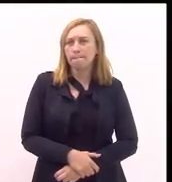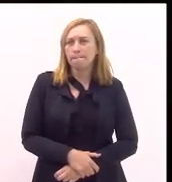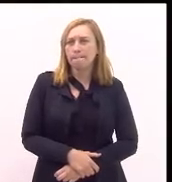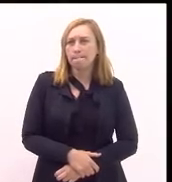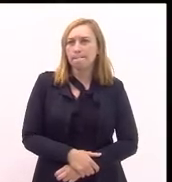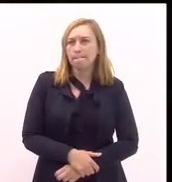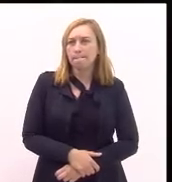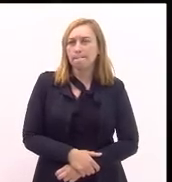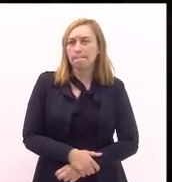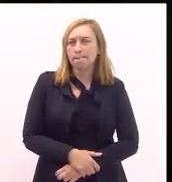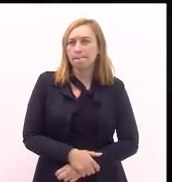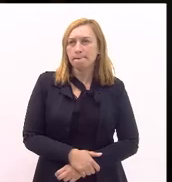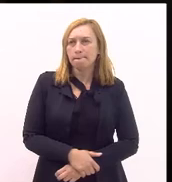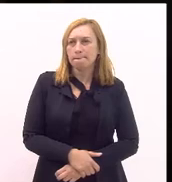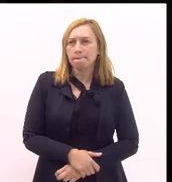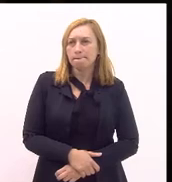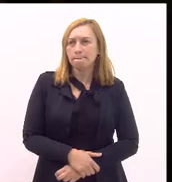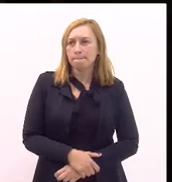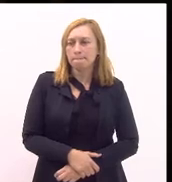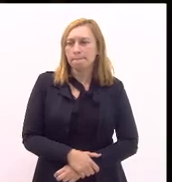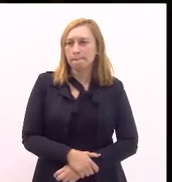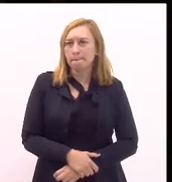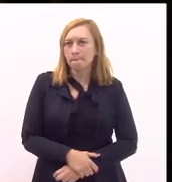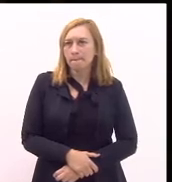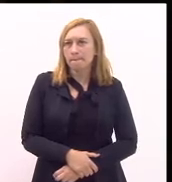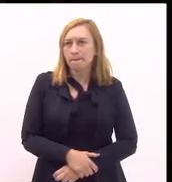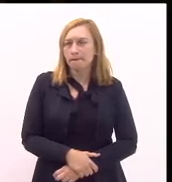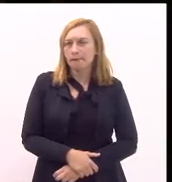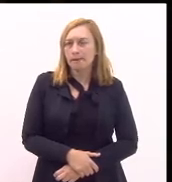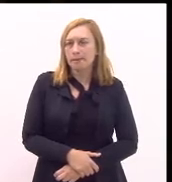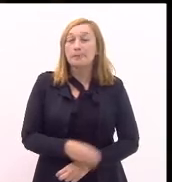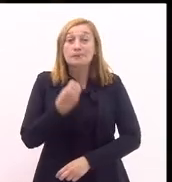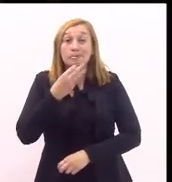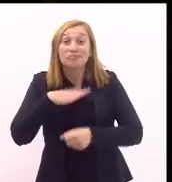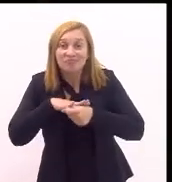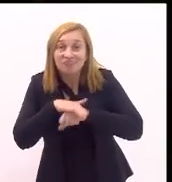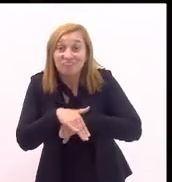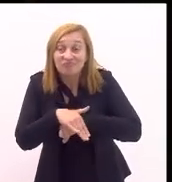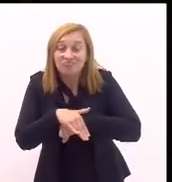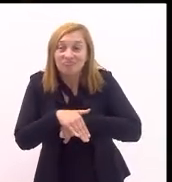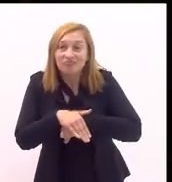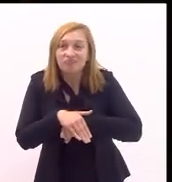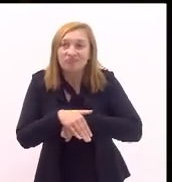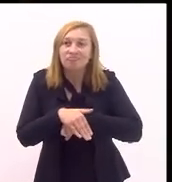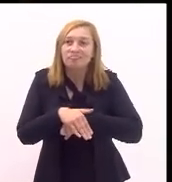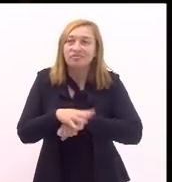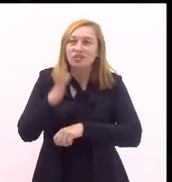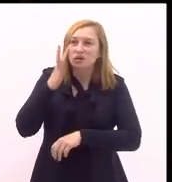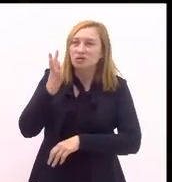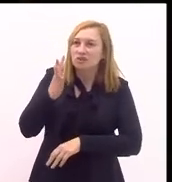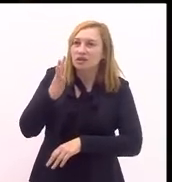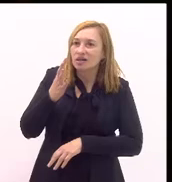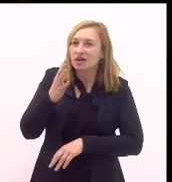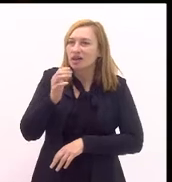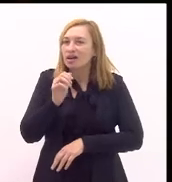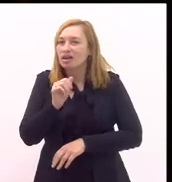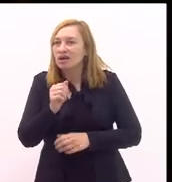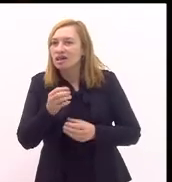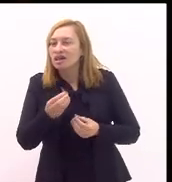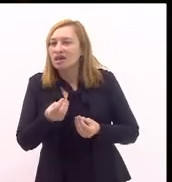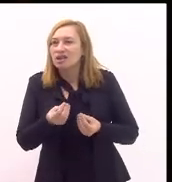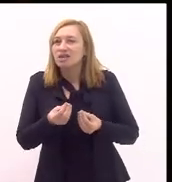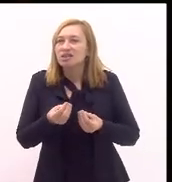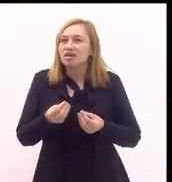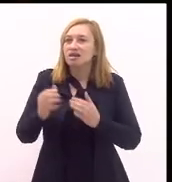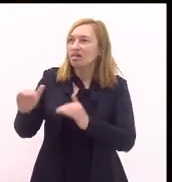e o bagulho motor é muito boa noite não sei que não fica lá aquele bagulho de protocolo